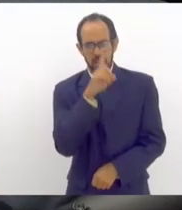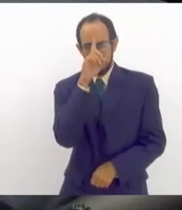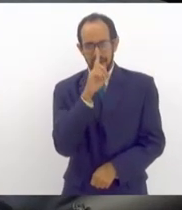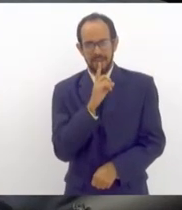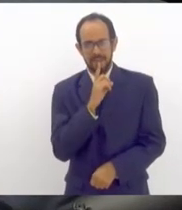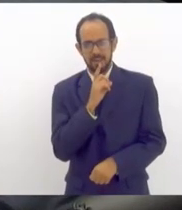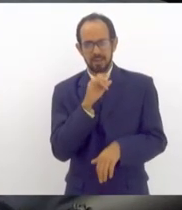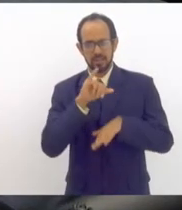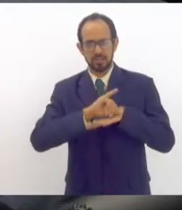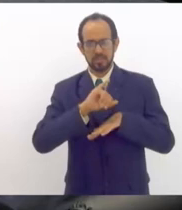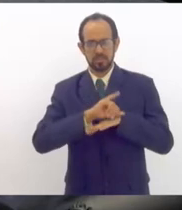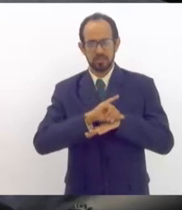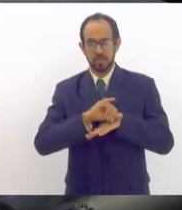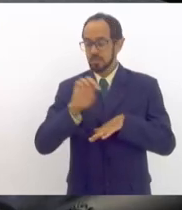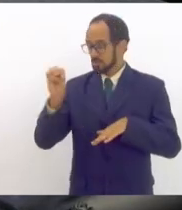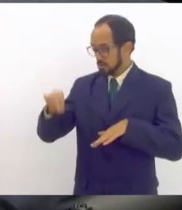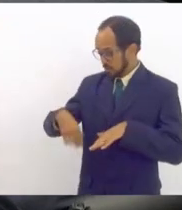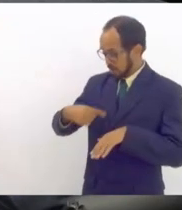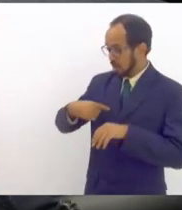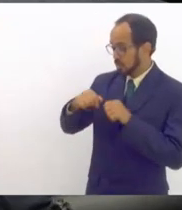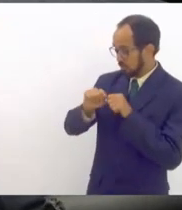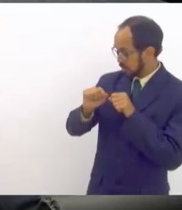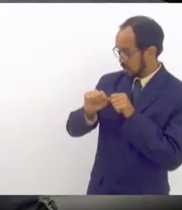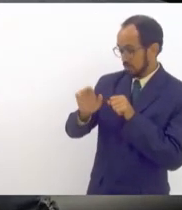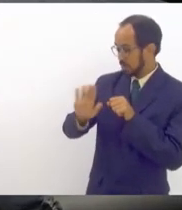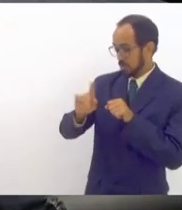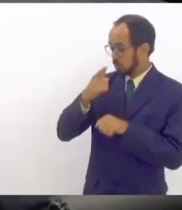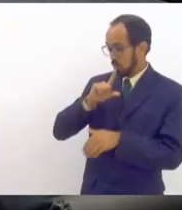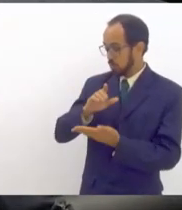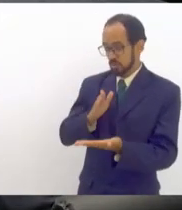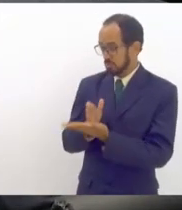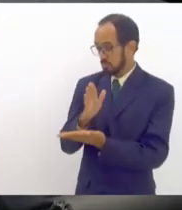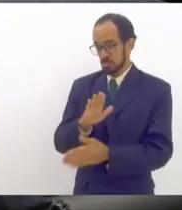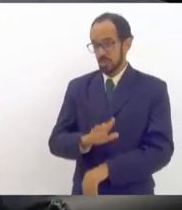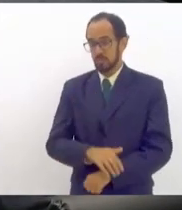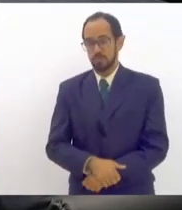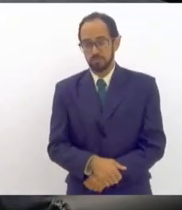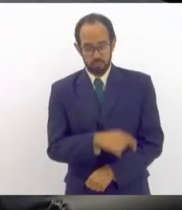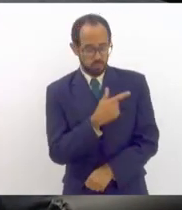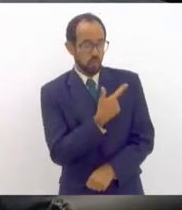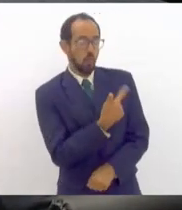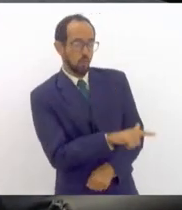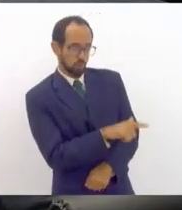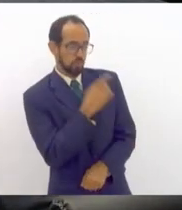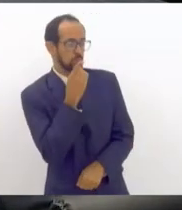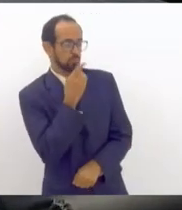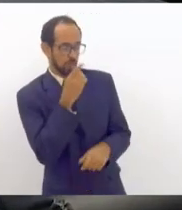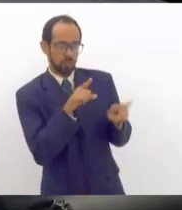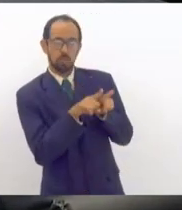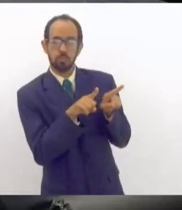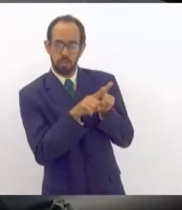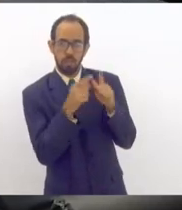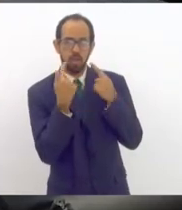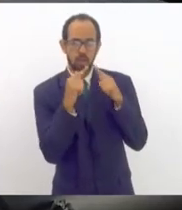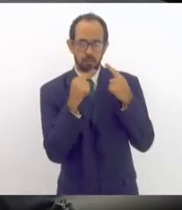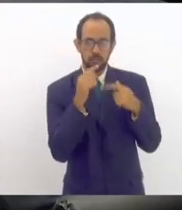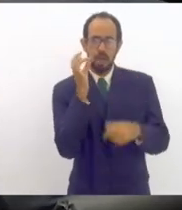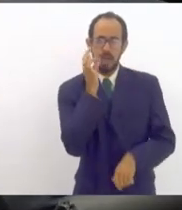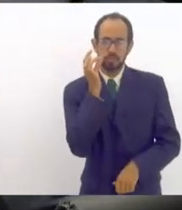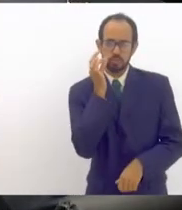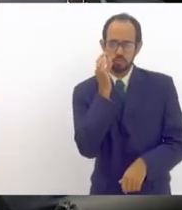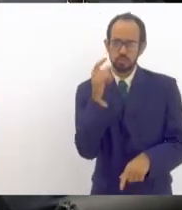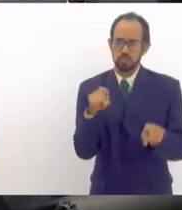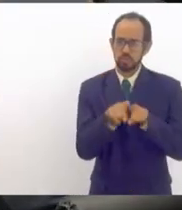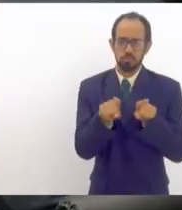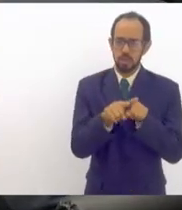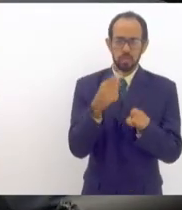telas estão fazendo não está dando certo tem outro Deputado também que também tá reclamando que Ratinho também não está